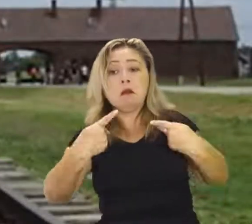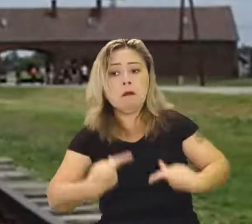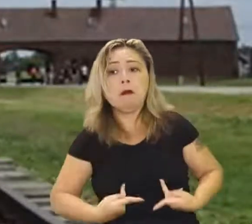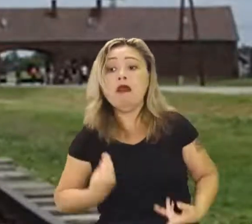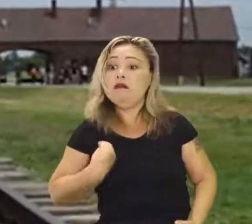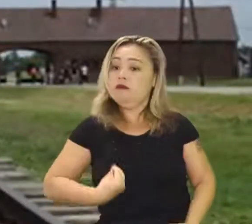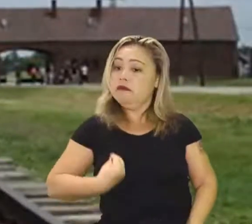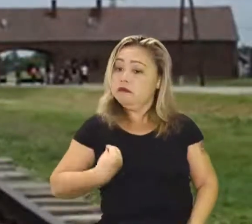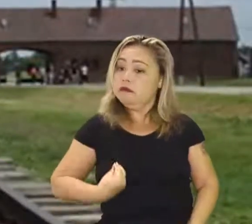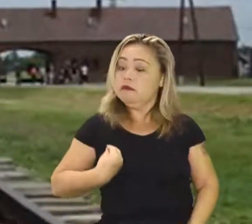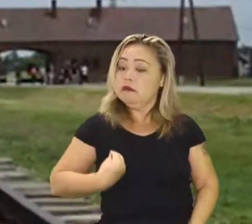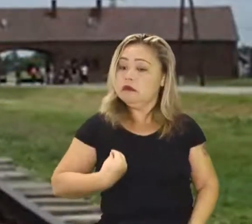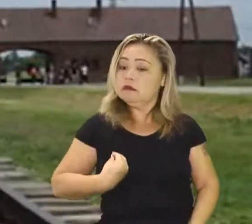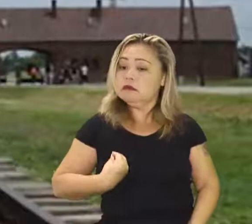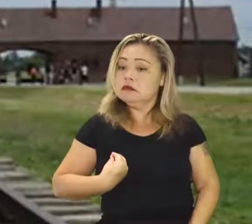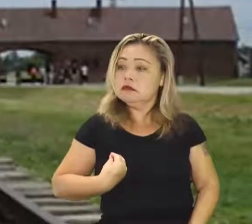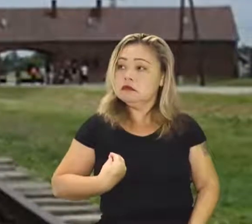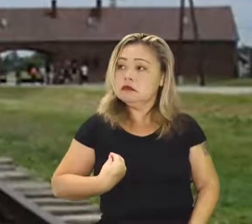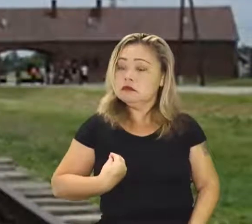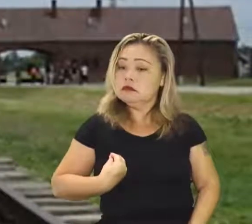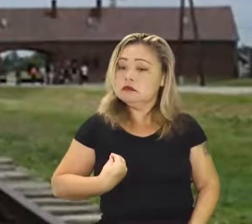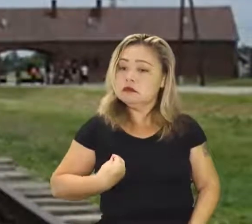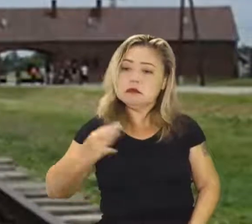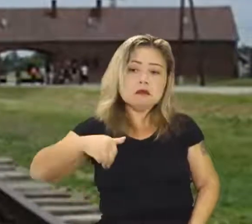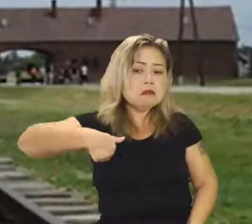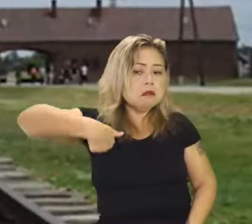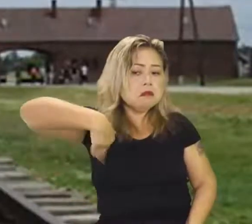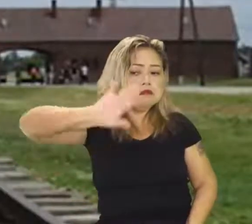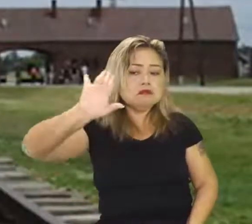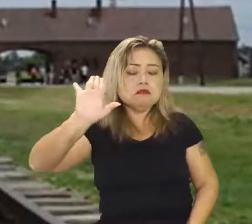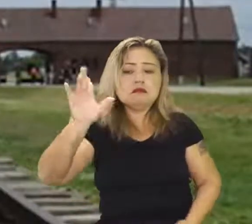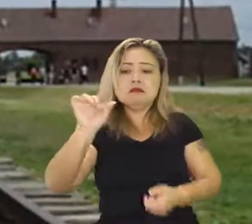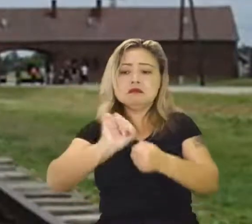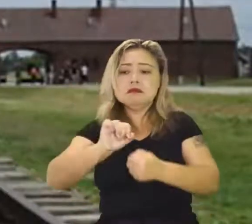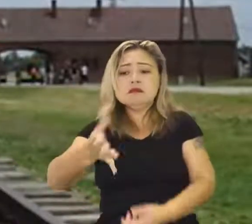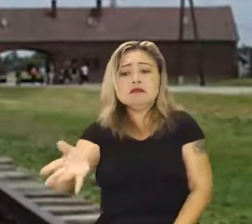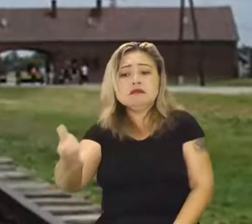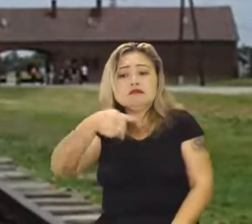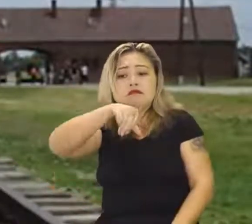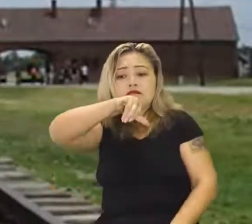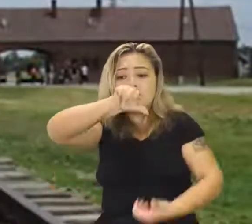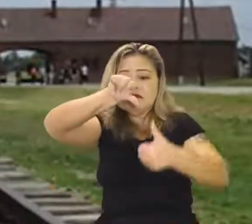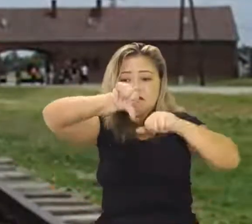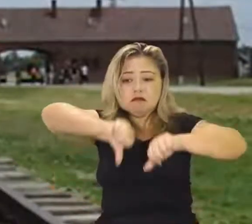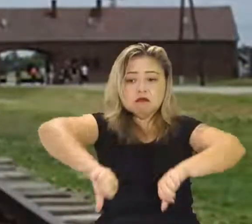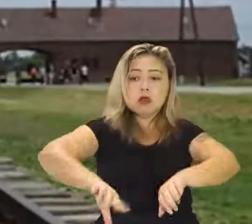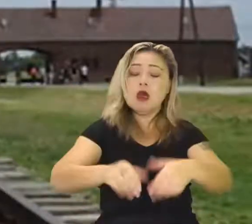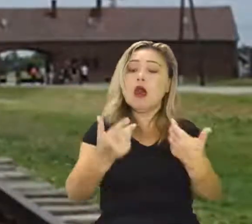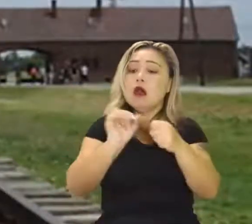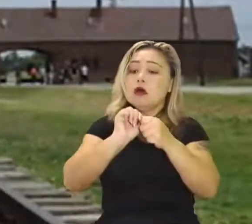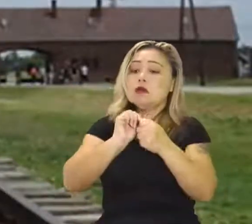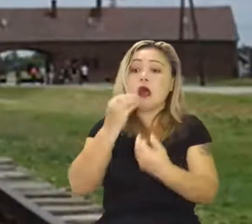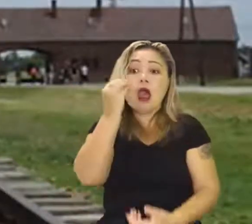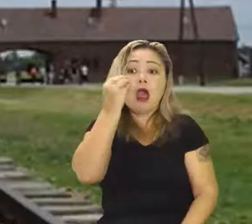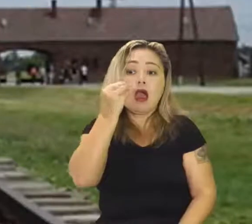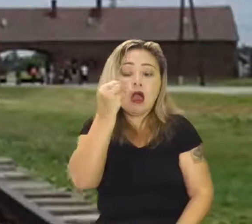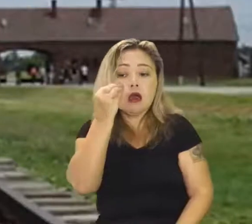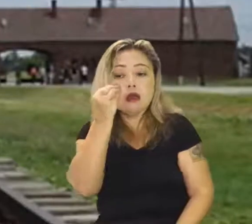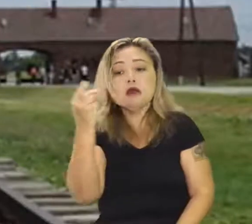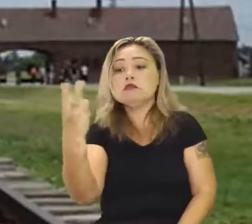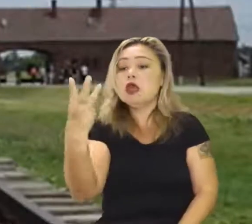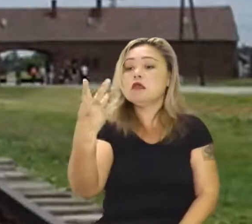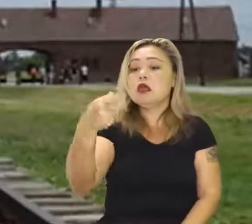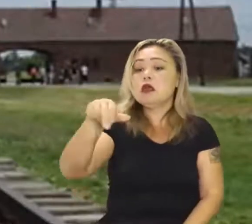vivas, para os mais cruéis experimentos científicos que o Terceiro